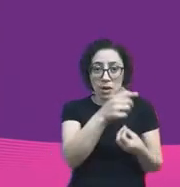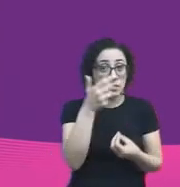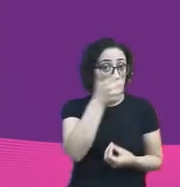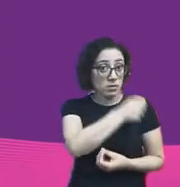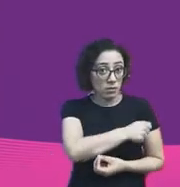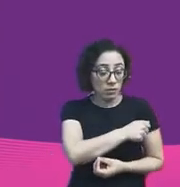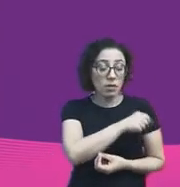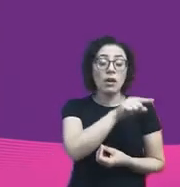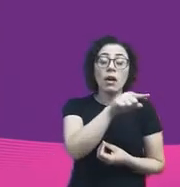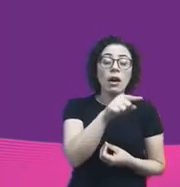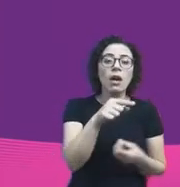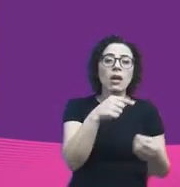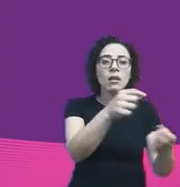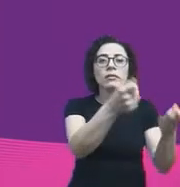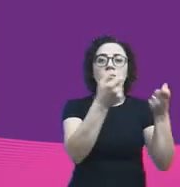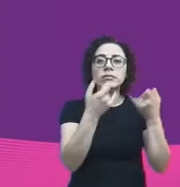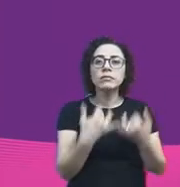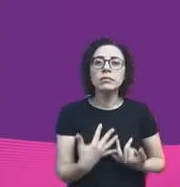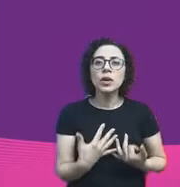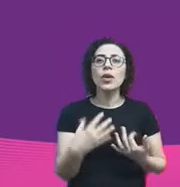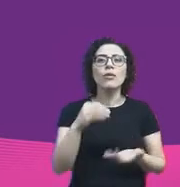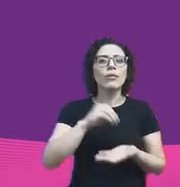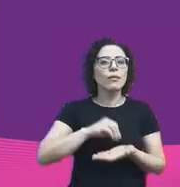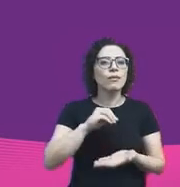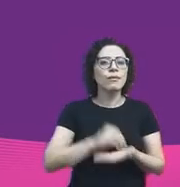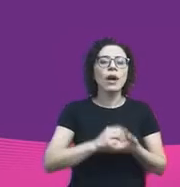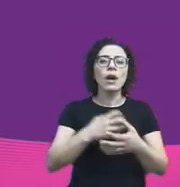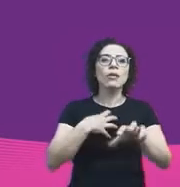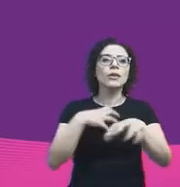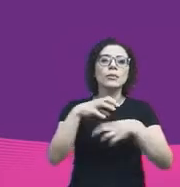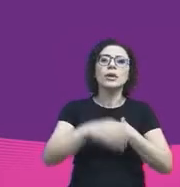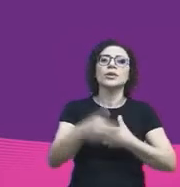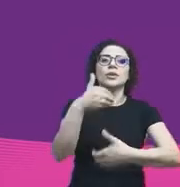nos hospitais. A compaixão é